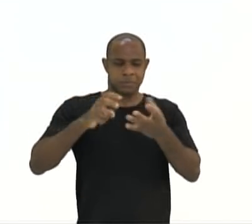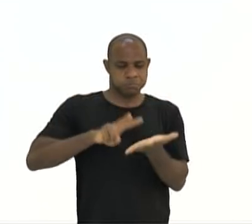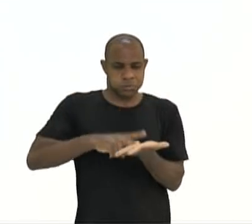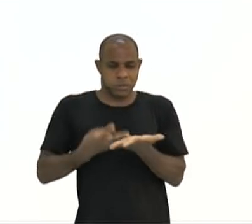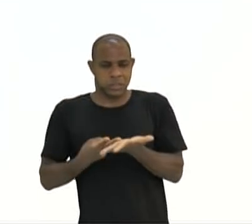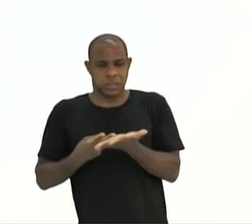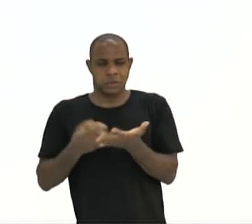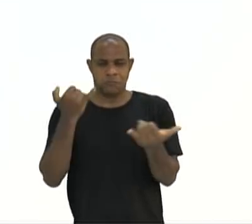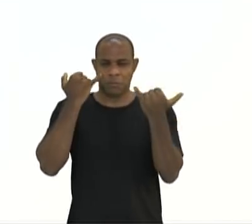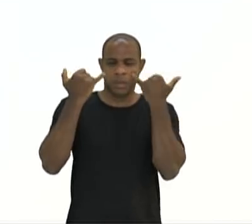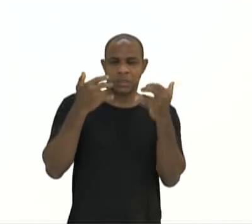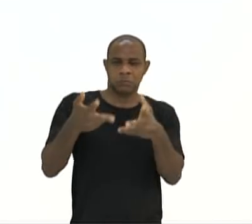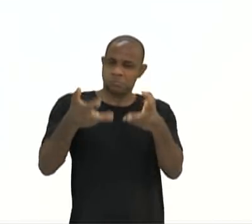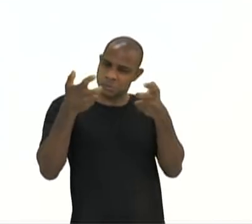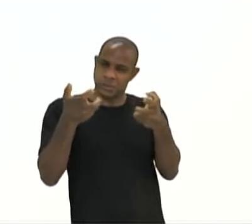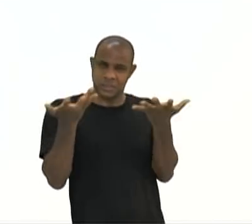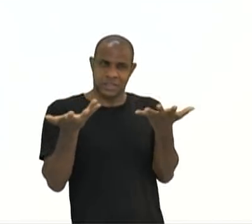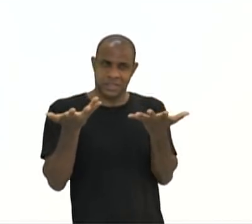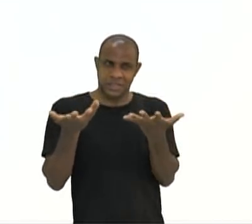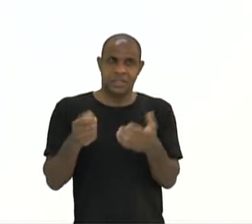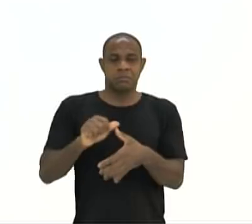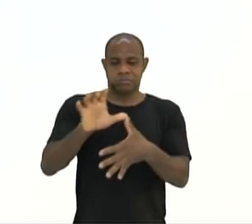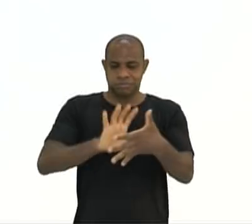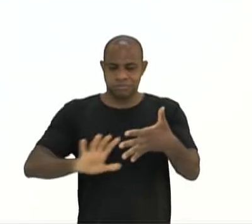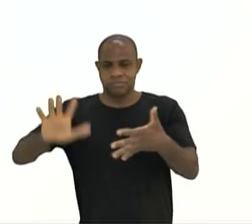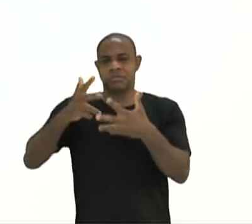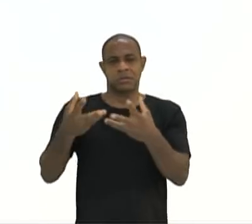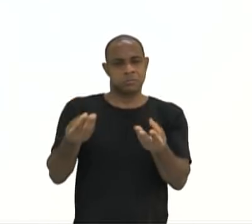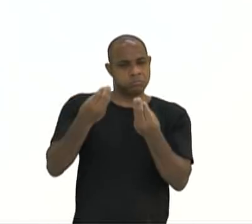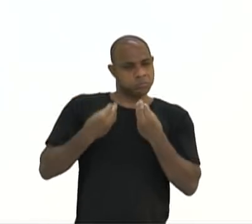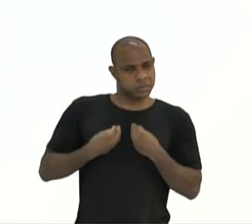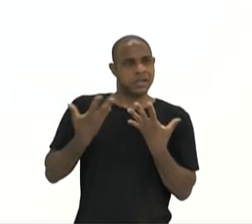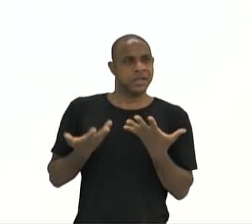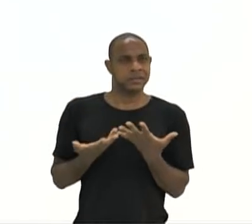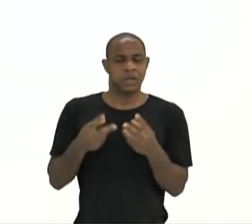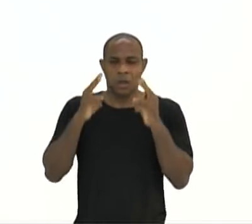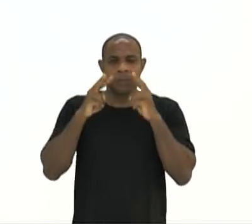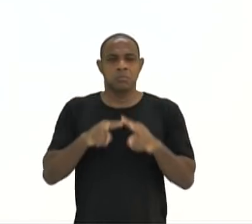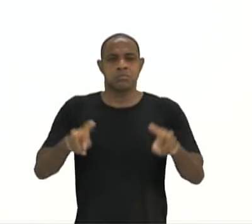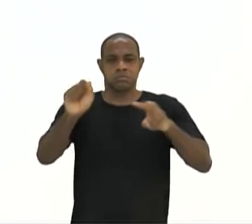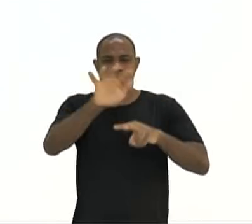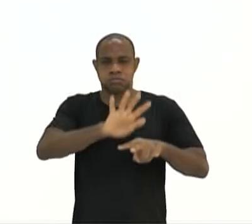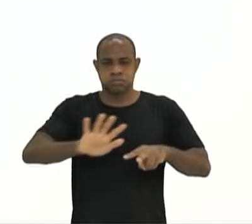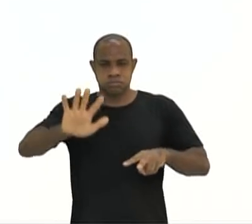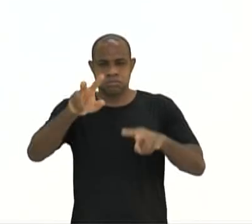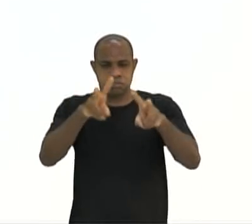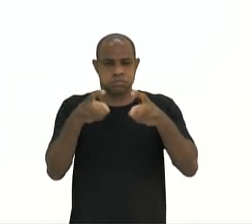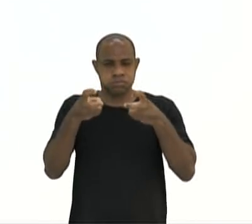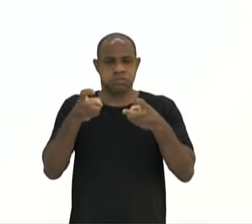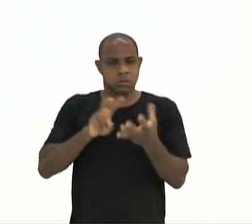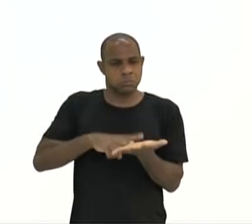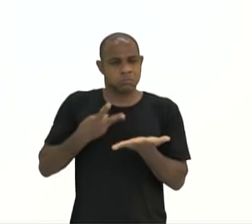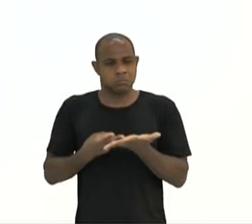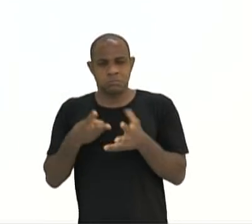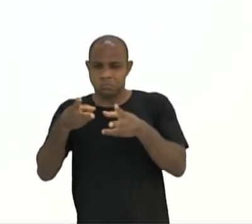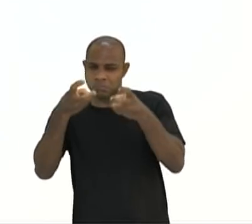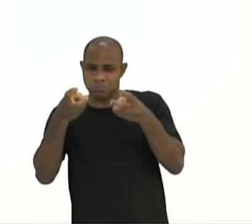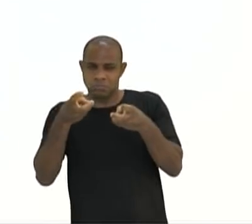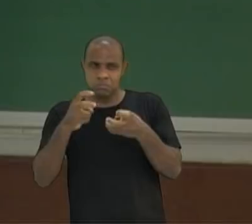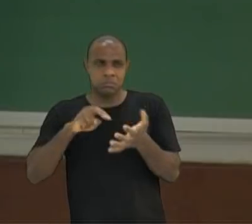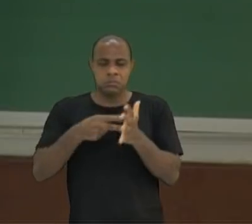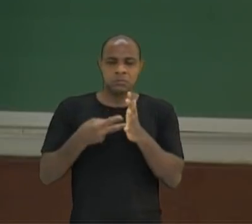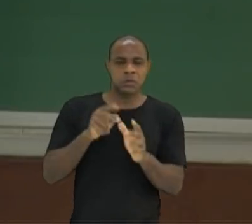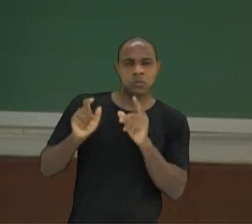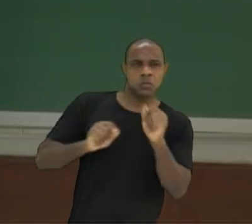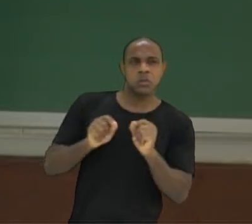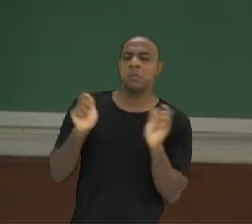a cartografia que nos fornece. Então, eu estou olhando para essa imagem e estou interpretando o que está aqui representado. Aqui nós